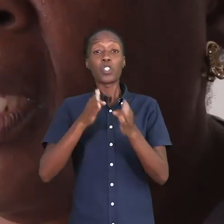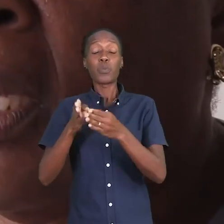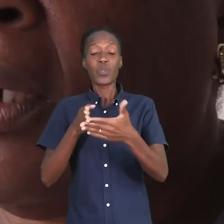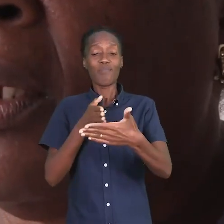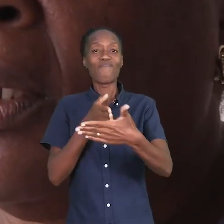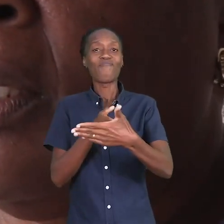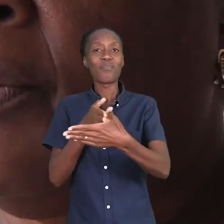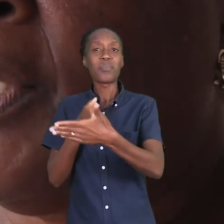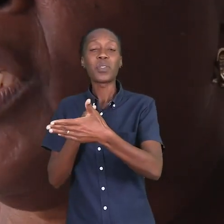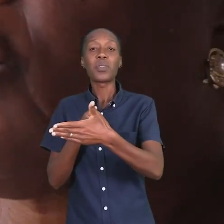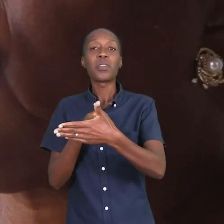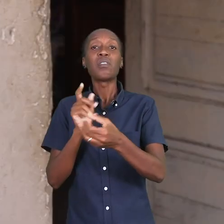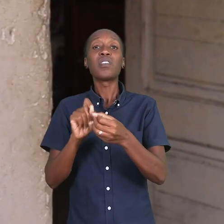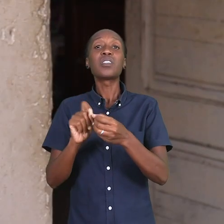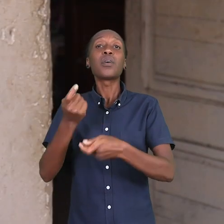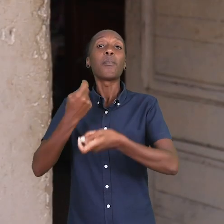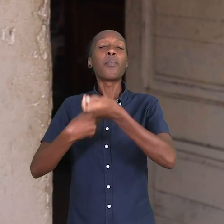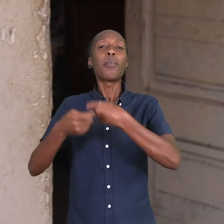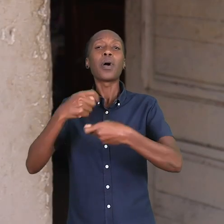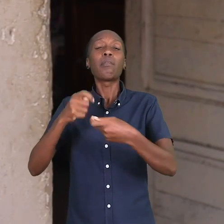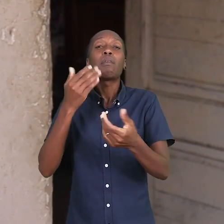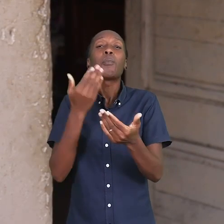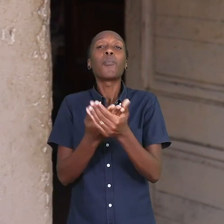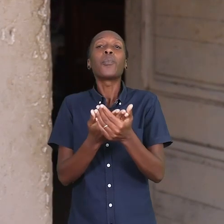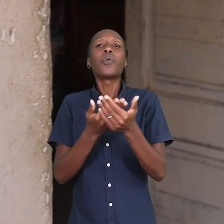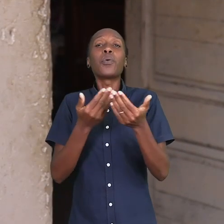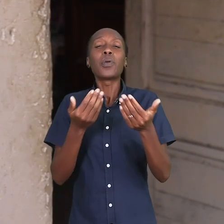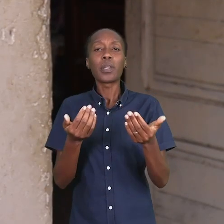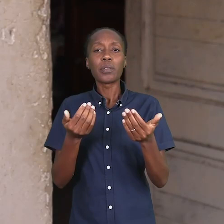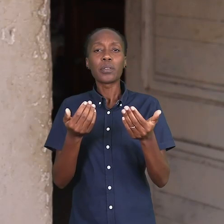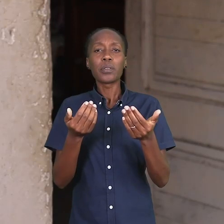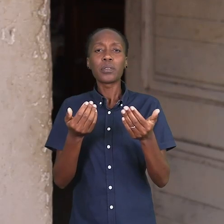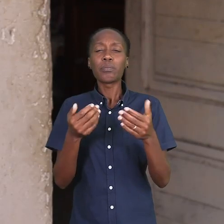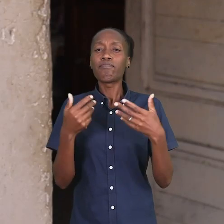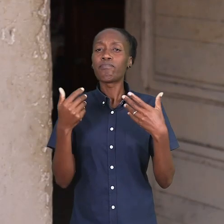barreiras de fazer os seus negócios, porque